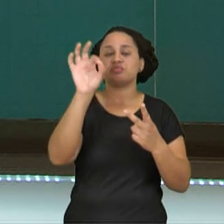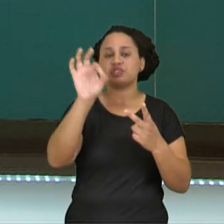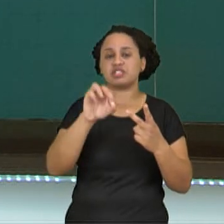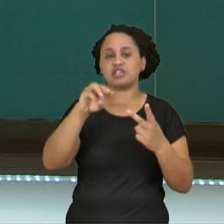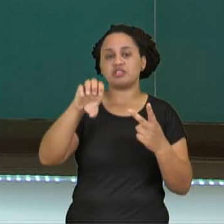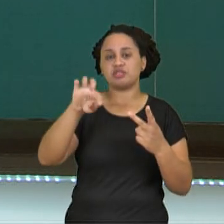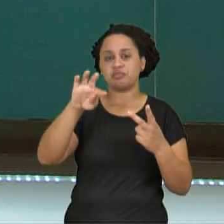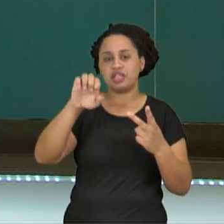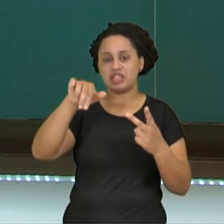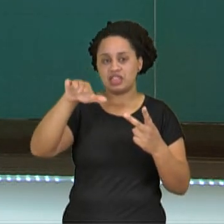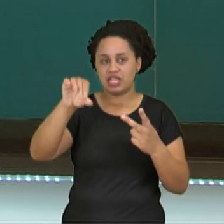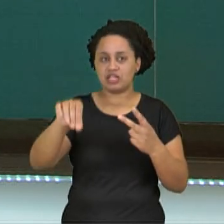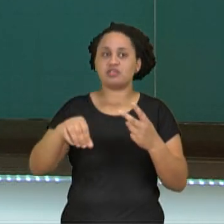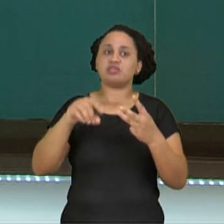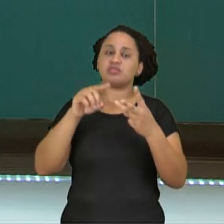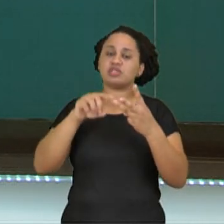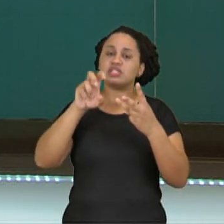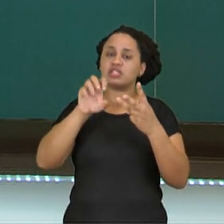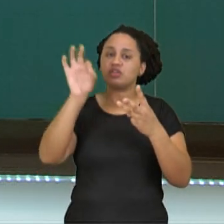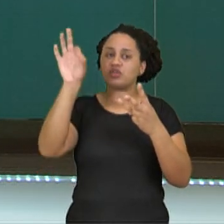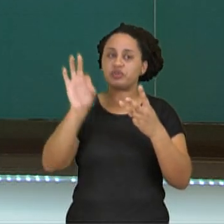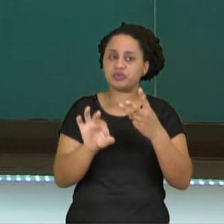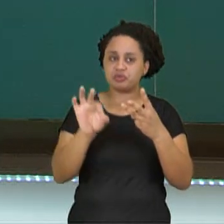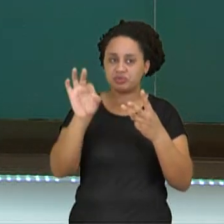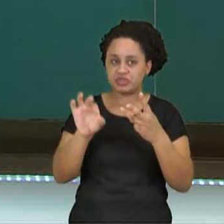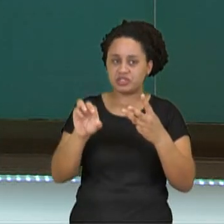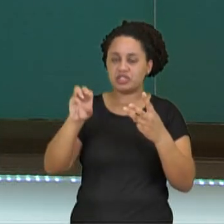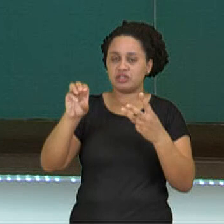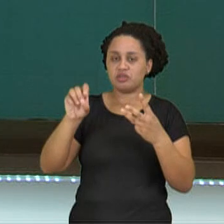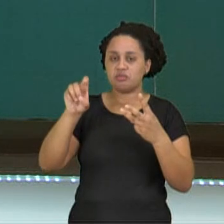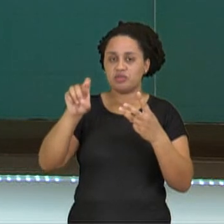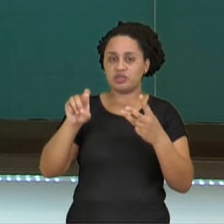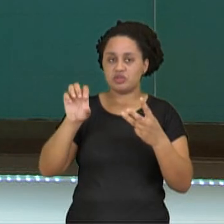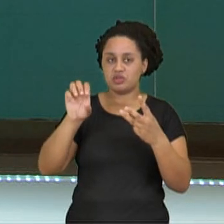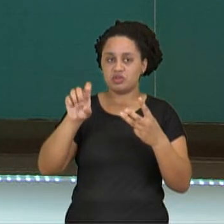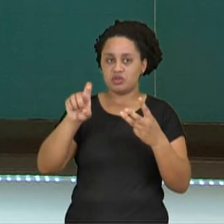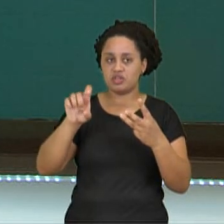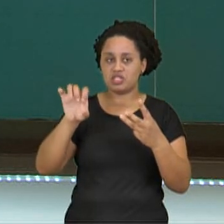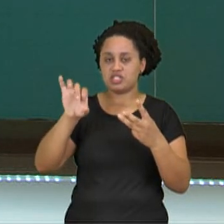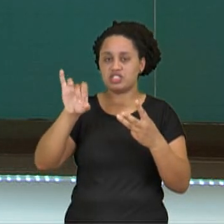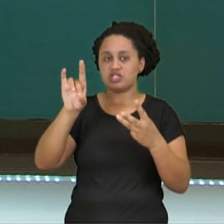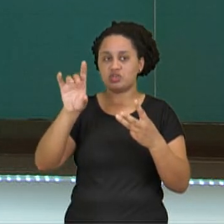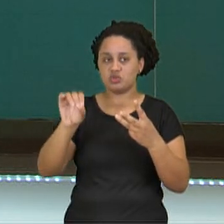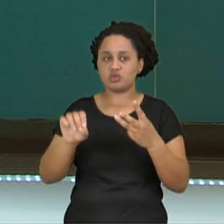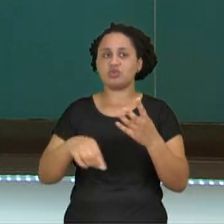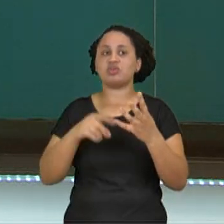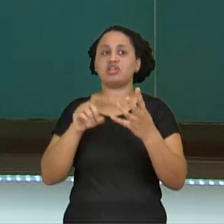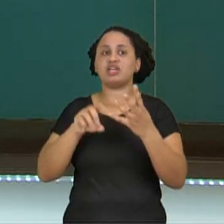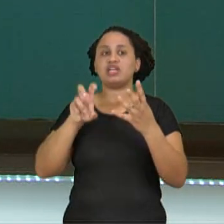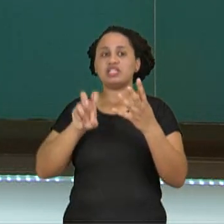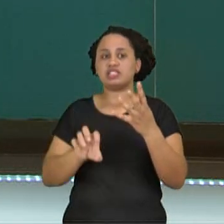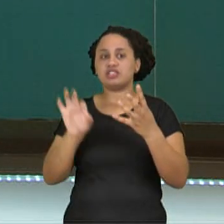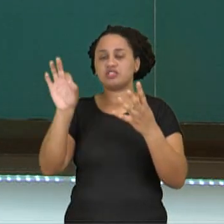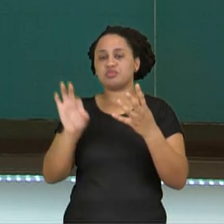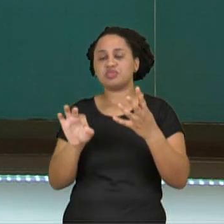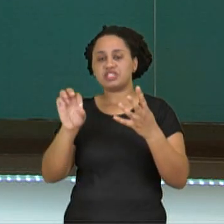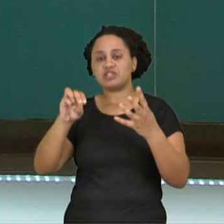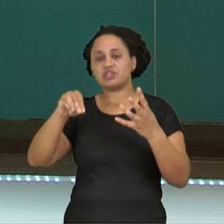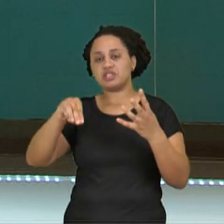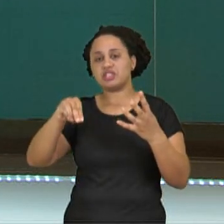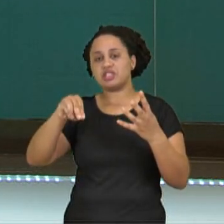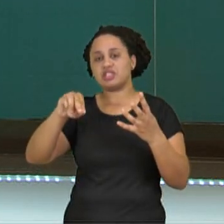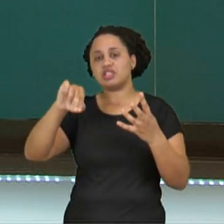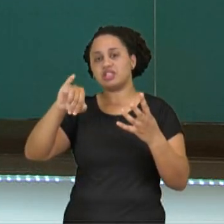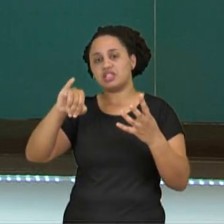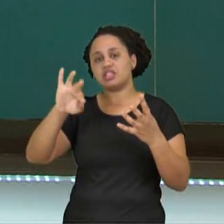carbono e 5% de gás nitrogênio. Se vocês perceberem, não tem oxigênio, então não poderia ter